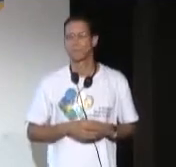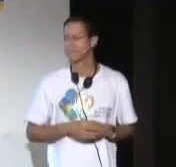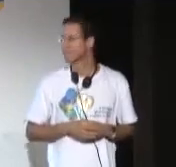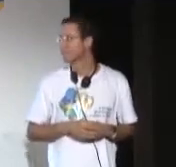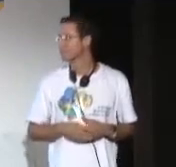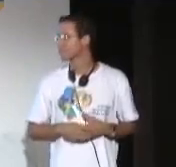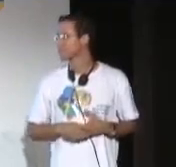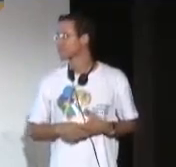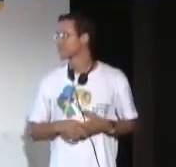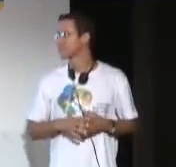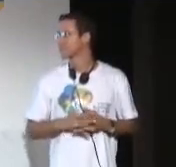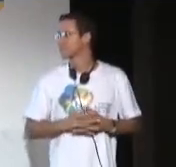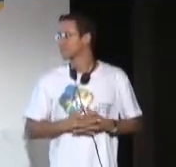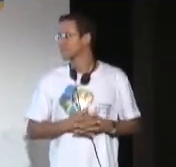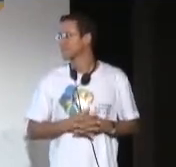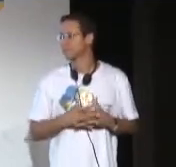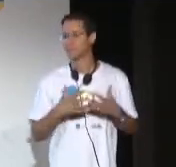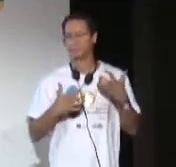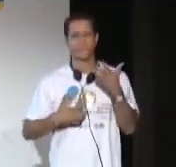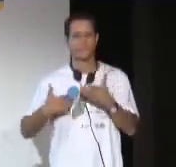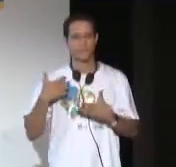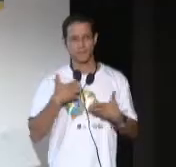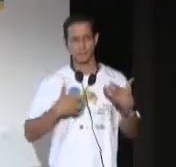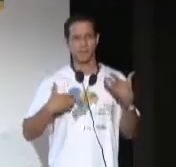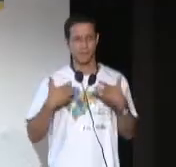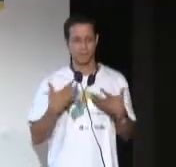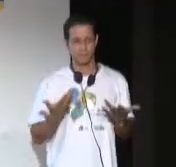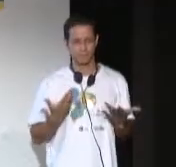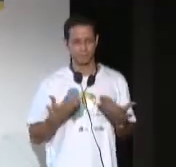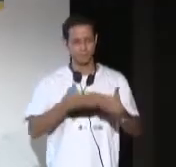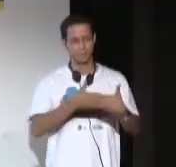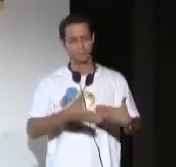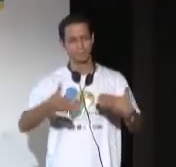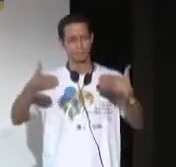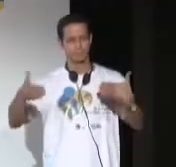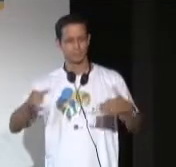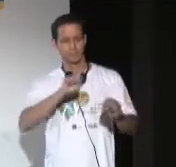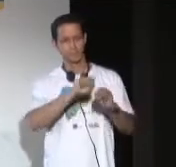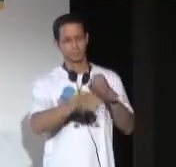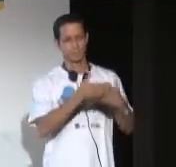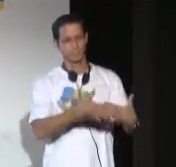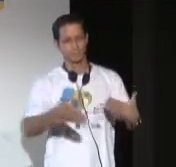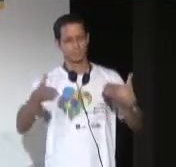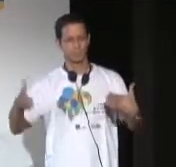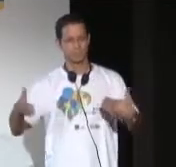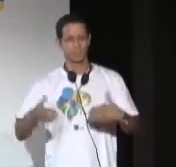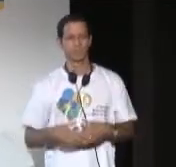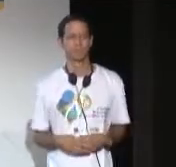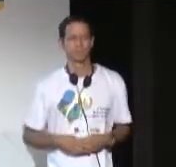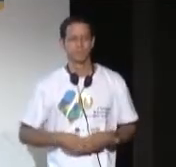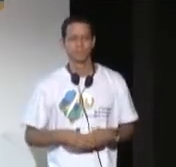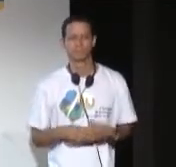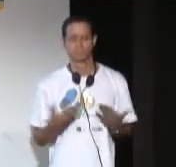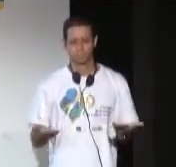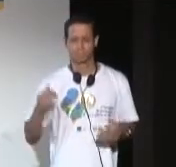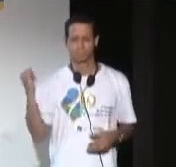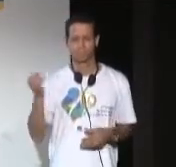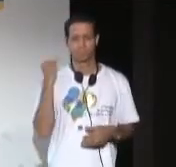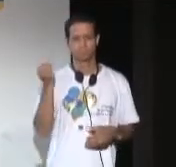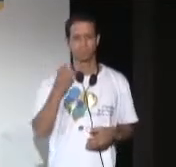Essa é uma grande angústia que nós temos, e um gap que a gente tem na formação. Então, é importante, sim,